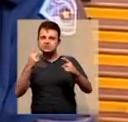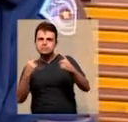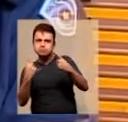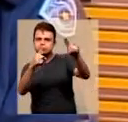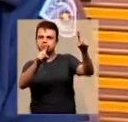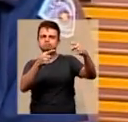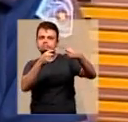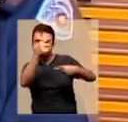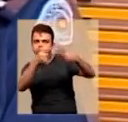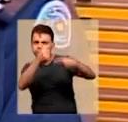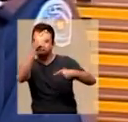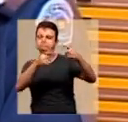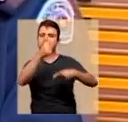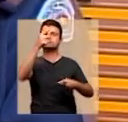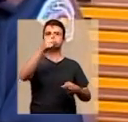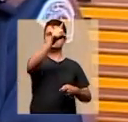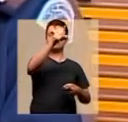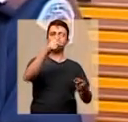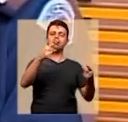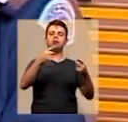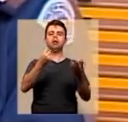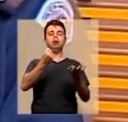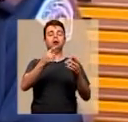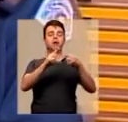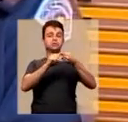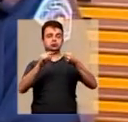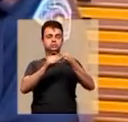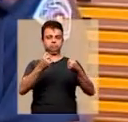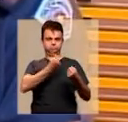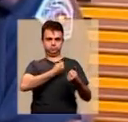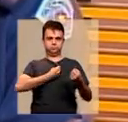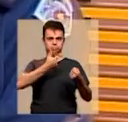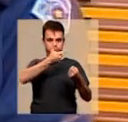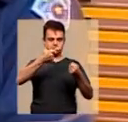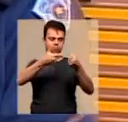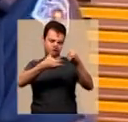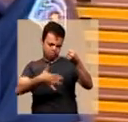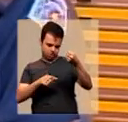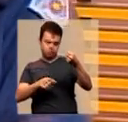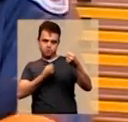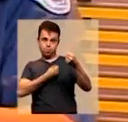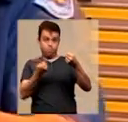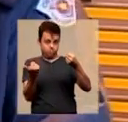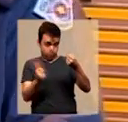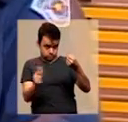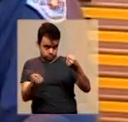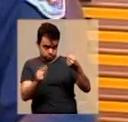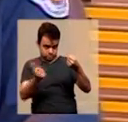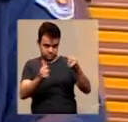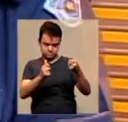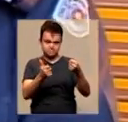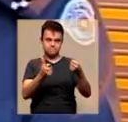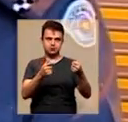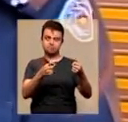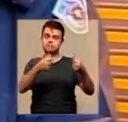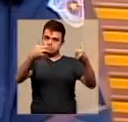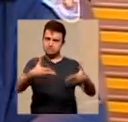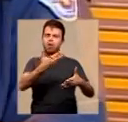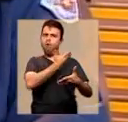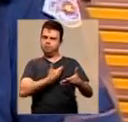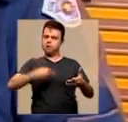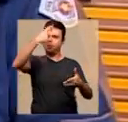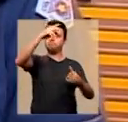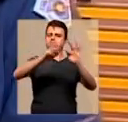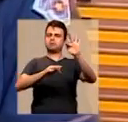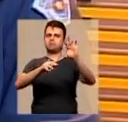cabe à União legislar sobre trânsito, né? Está lá no artigo 22, inciso 11, então tem que ser uma lei federal para disciplinar essas questões, não uma lei de cunho municipal